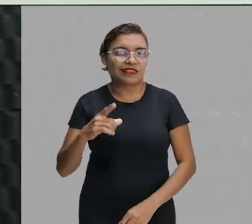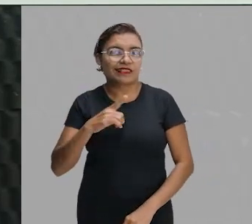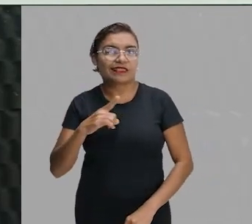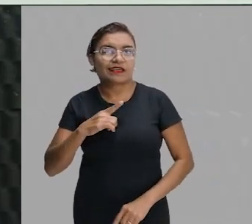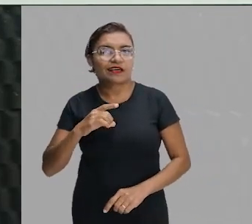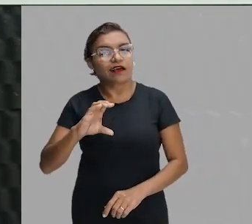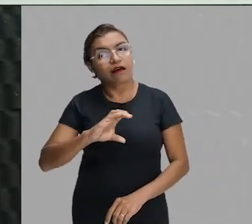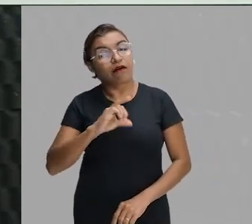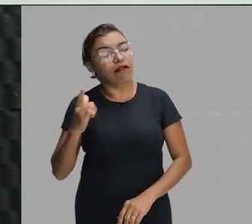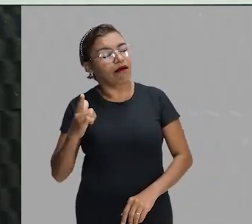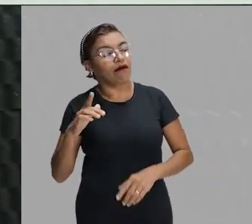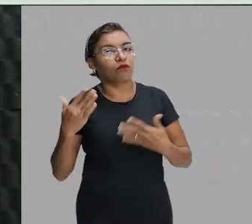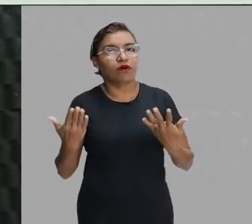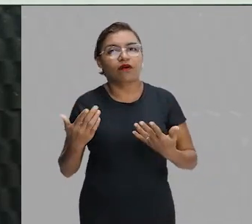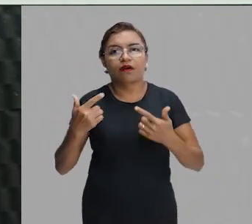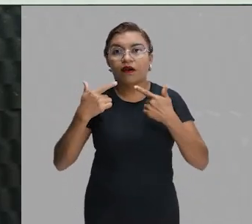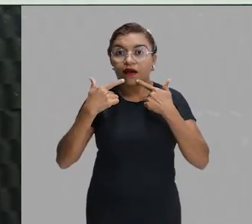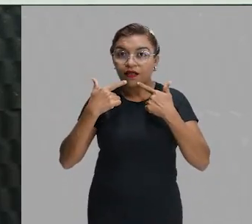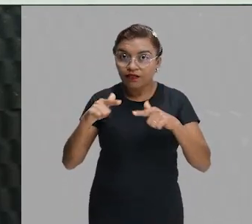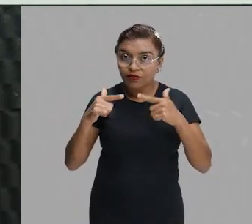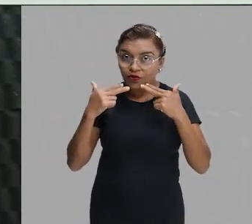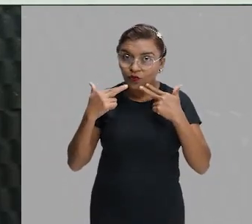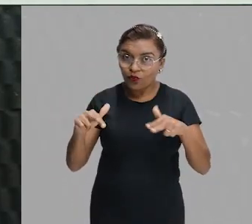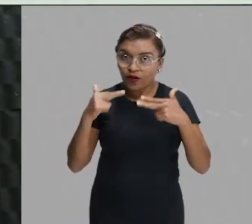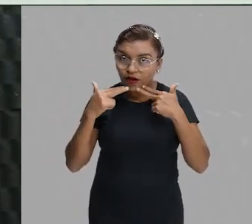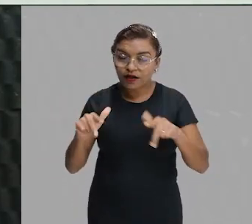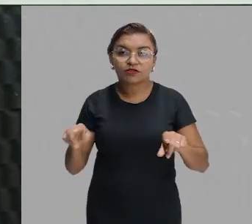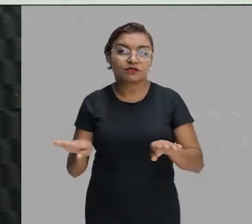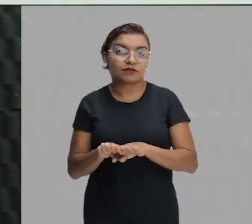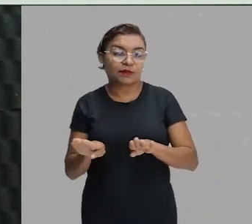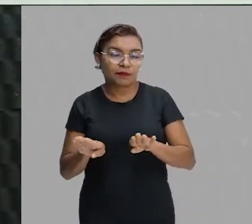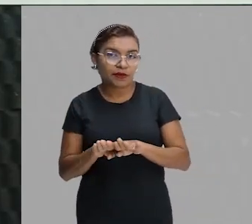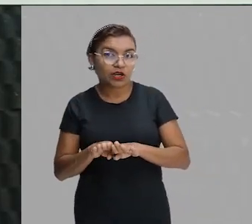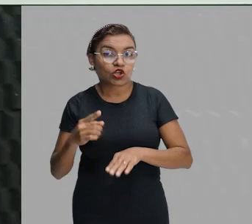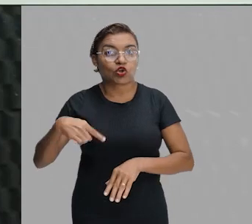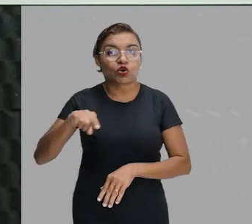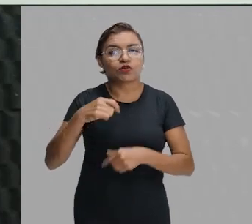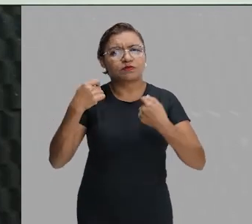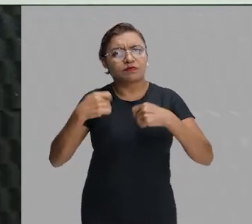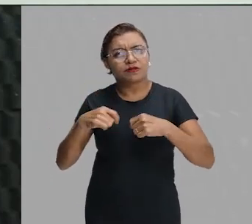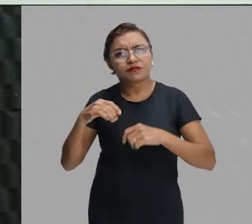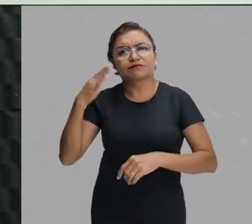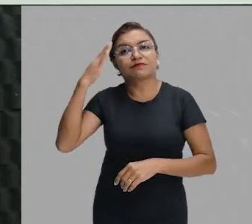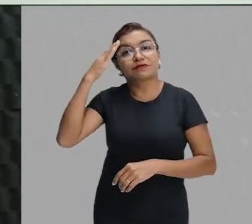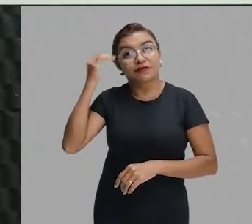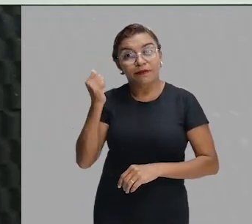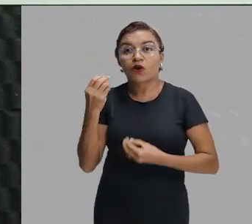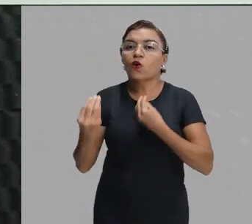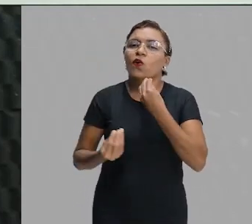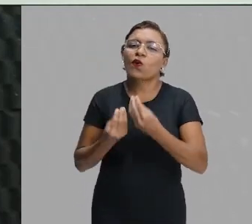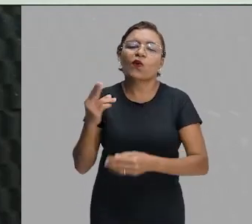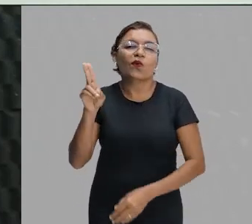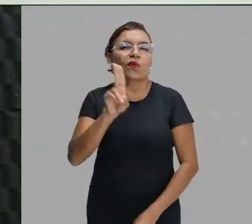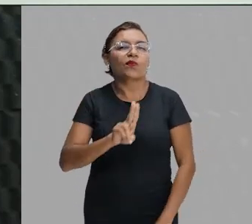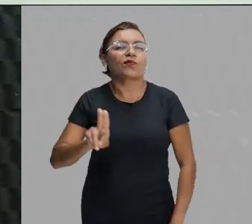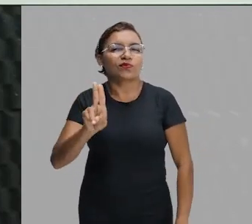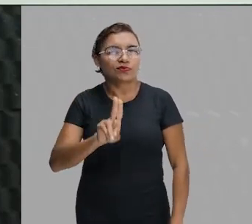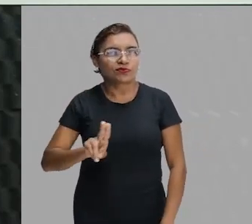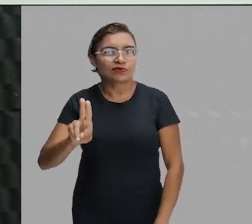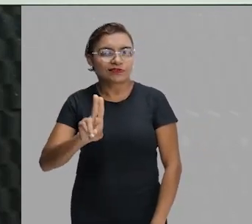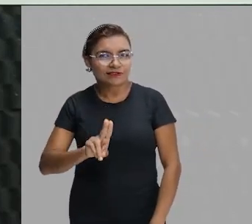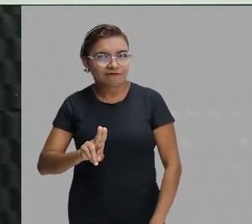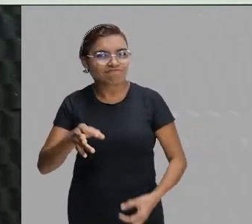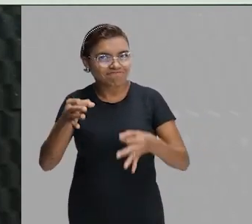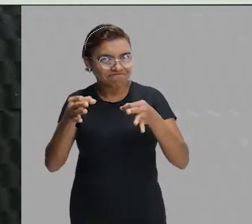claro, a linguagem, a nossa linguagem é um elo fundamental, e a gente precisa saber usá-la, né, de forma latente, de forma